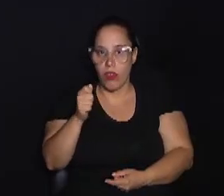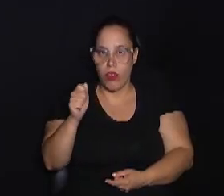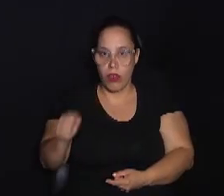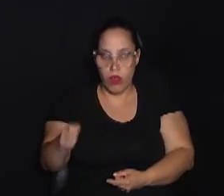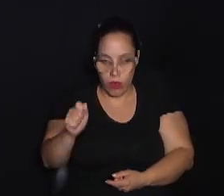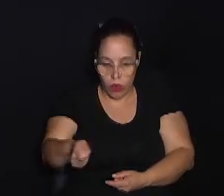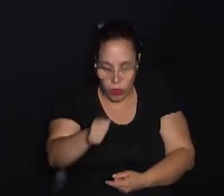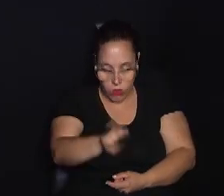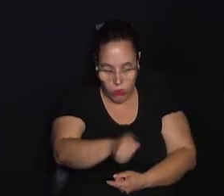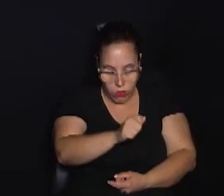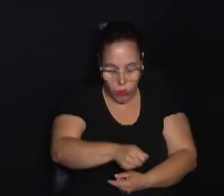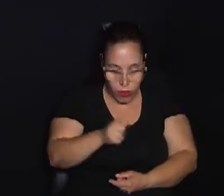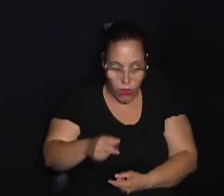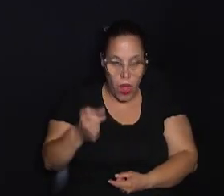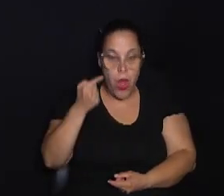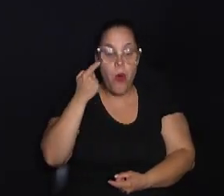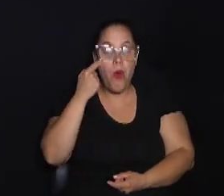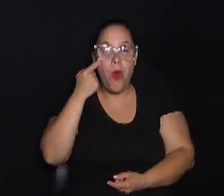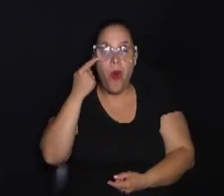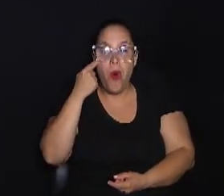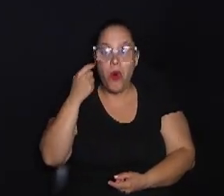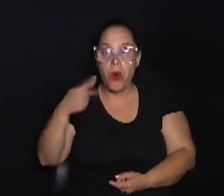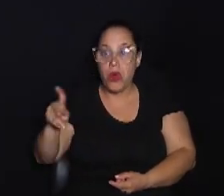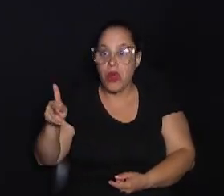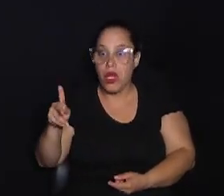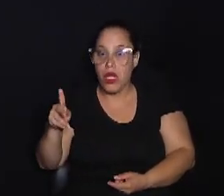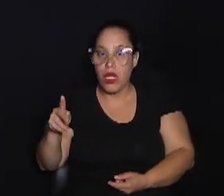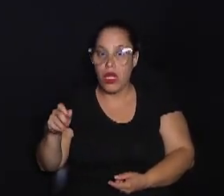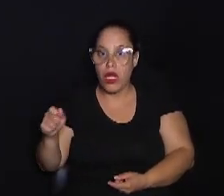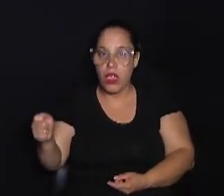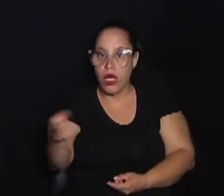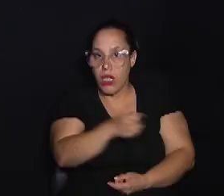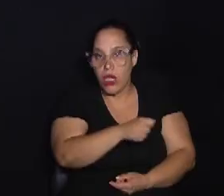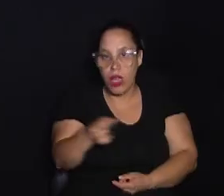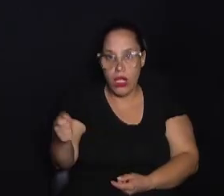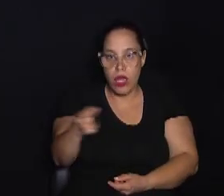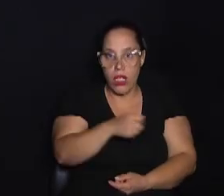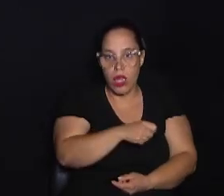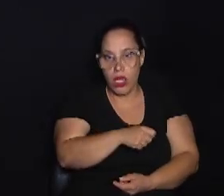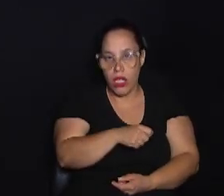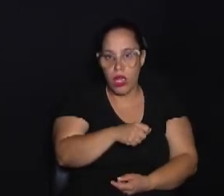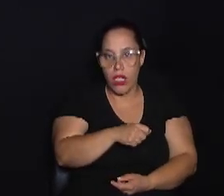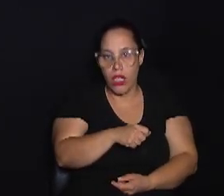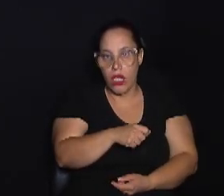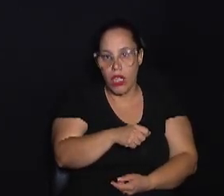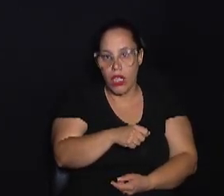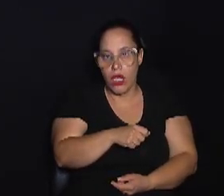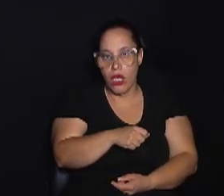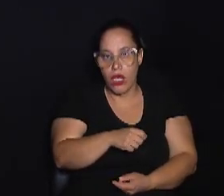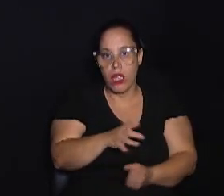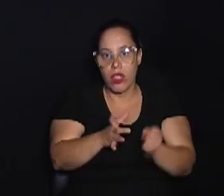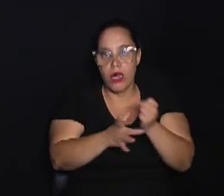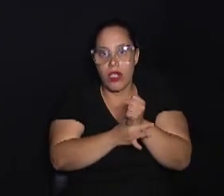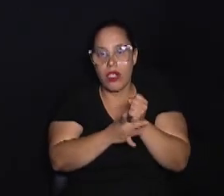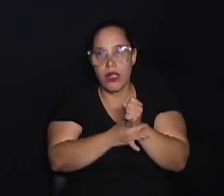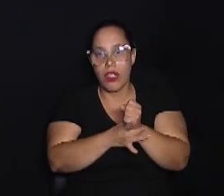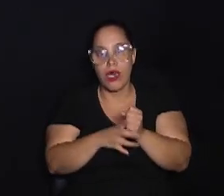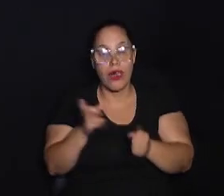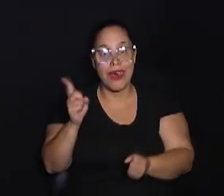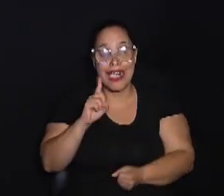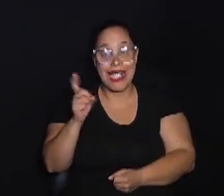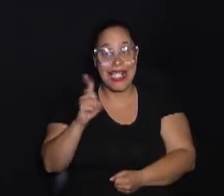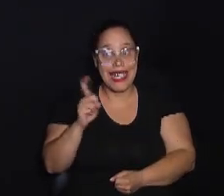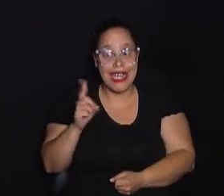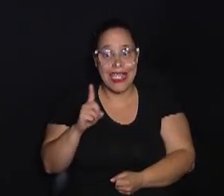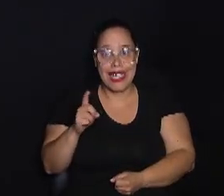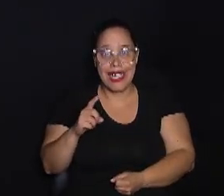muitas vezes a bengala é o olho dele, né? Então, se ele vê que está no mesmo nível, para ele está num lugar seguro. E não está.